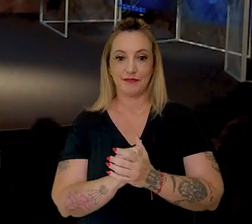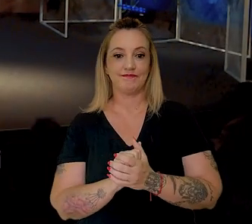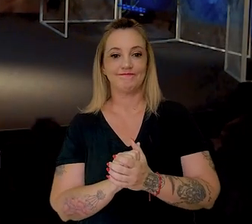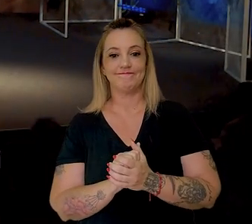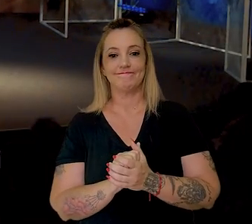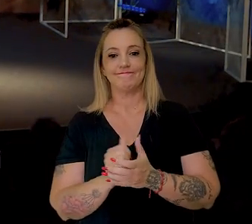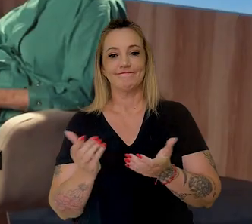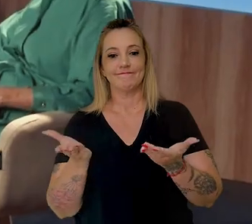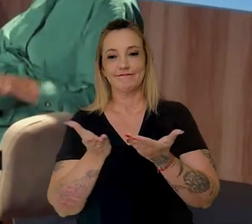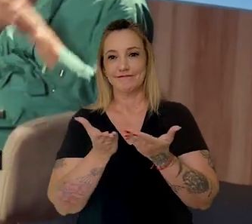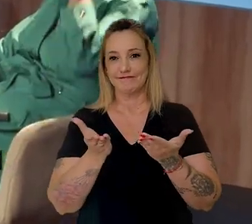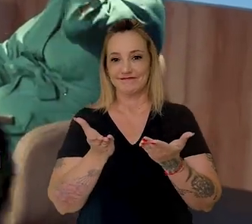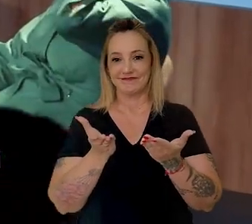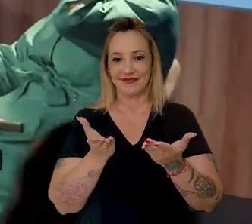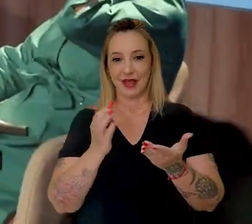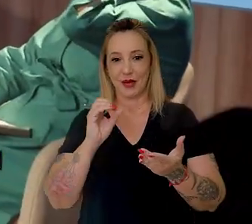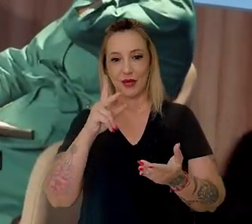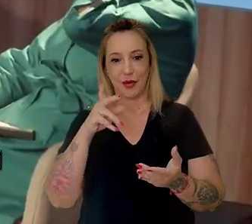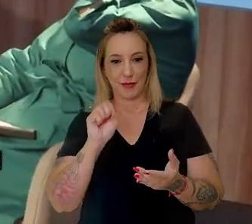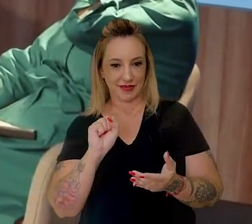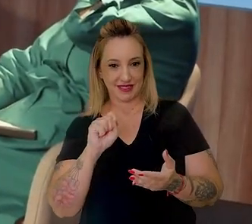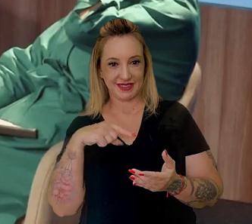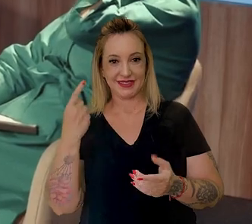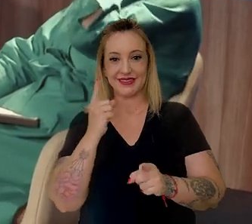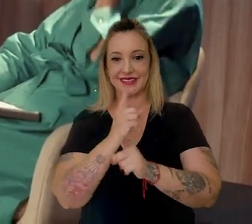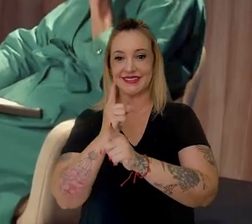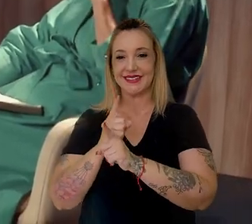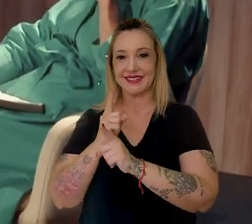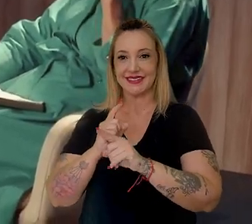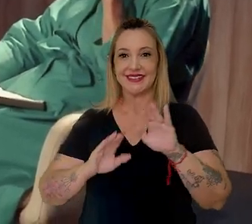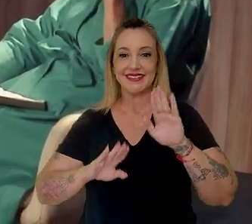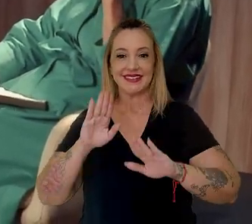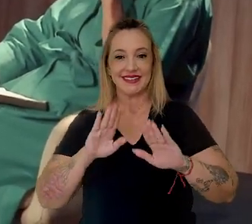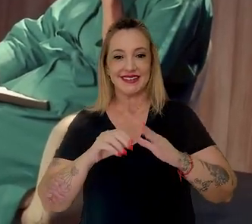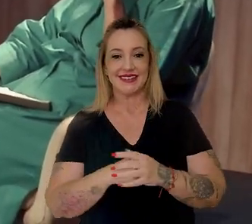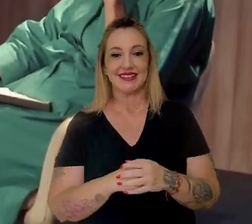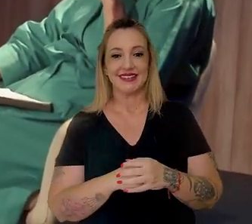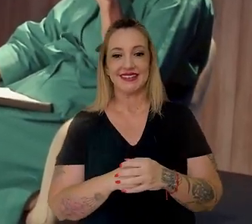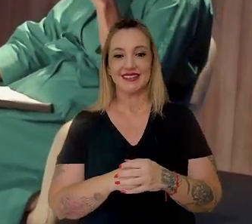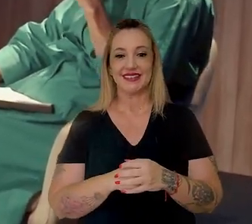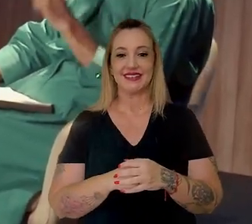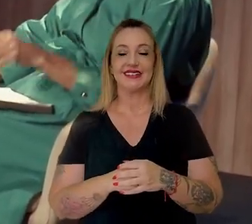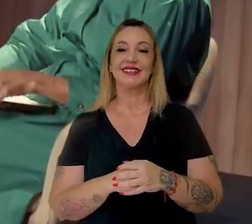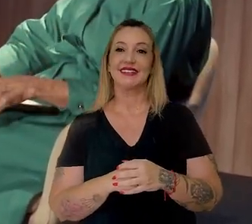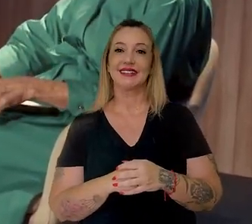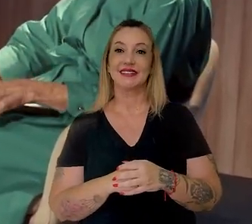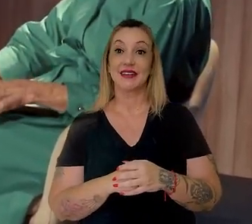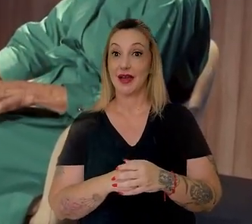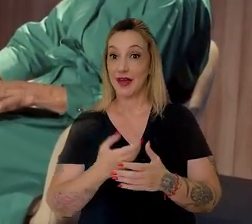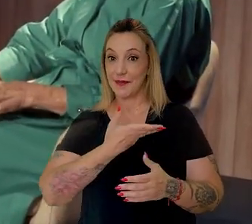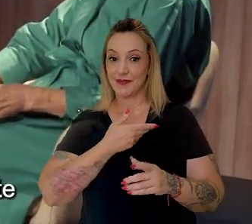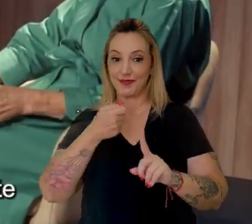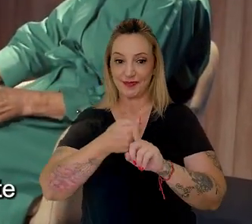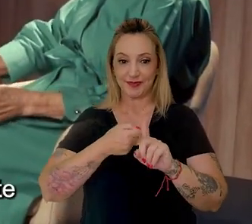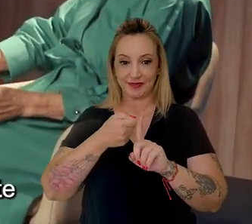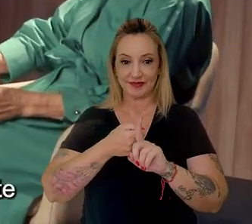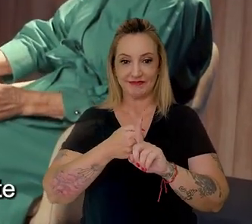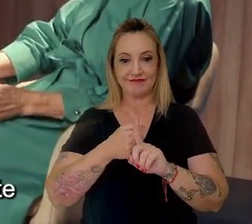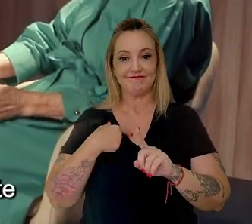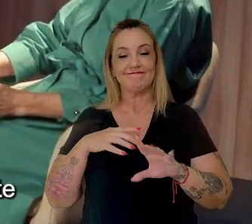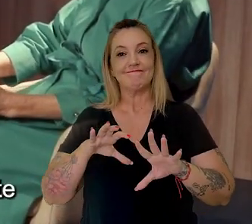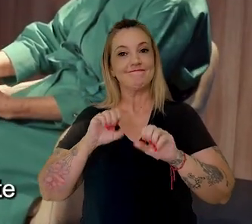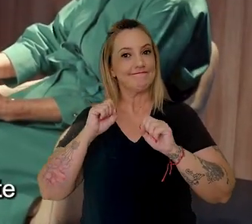uma companheira de copos a gente se encontra vir mundo e o Vila é